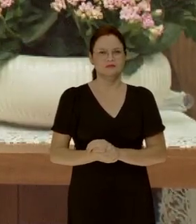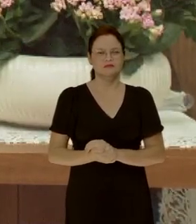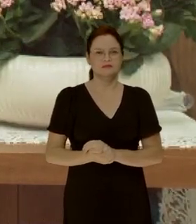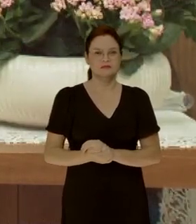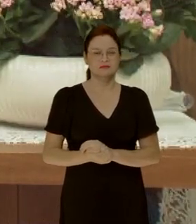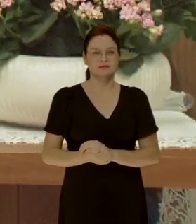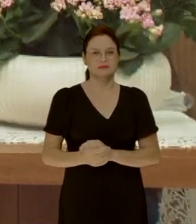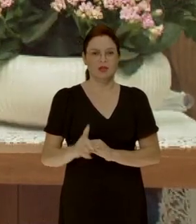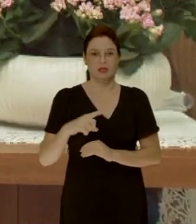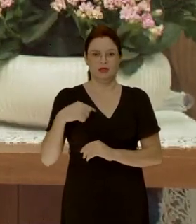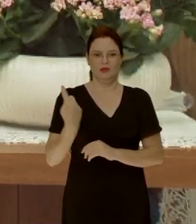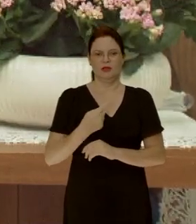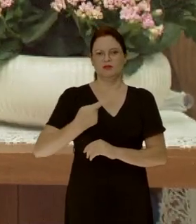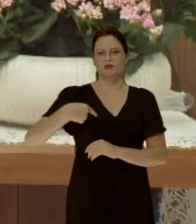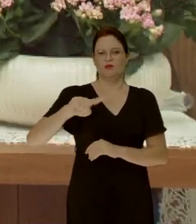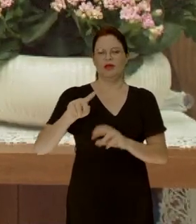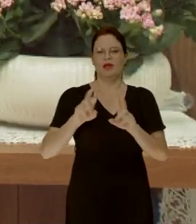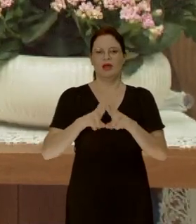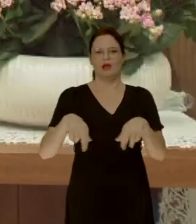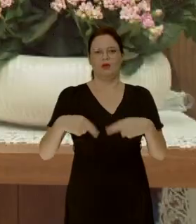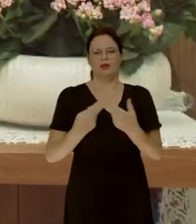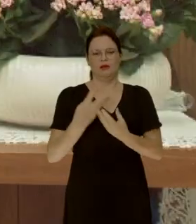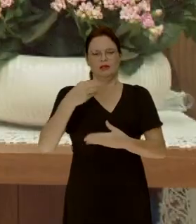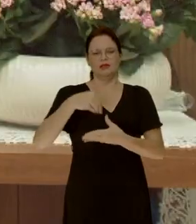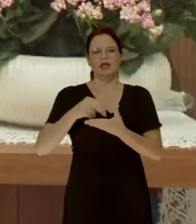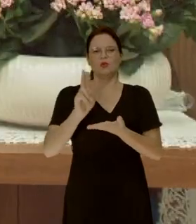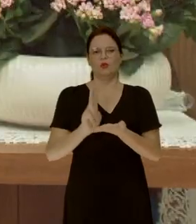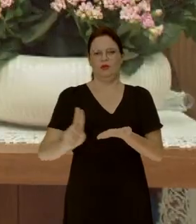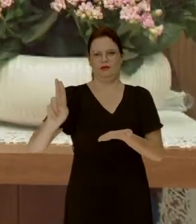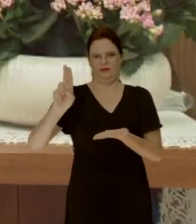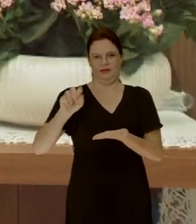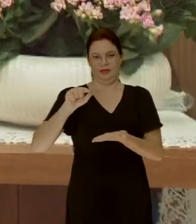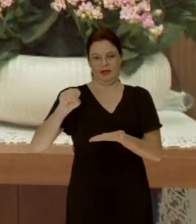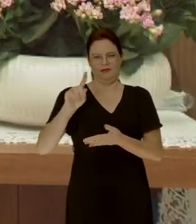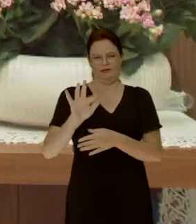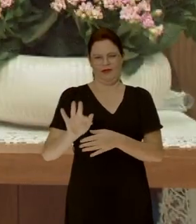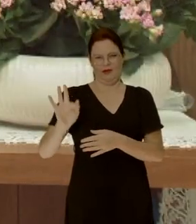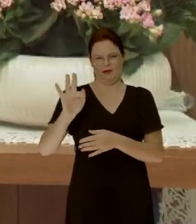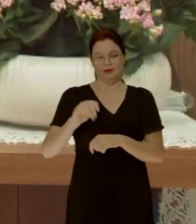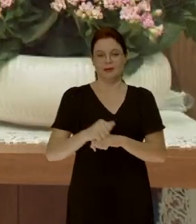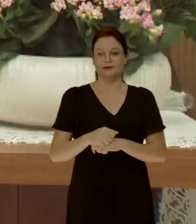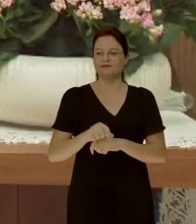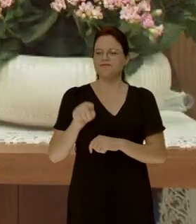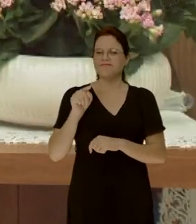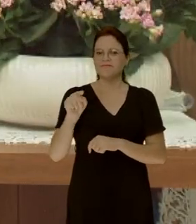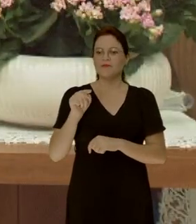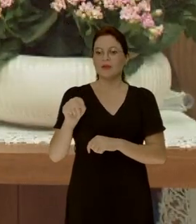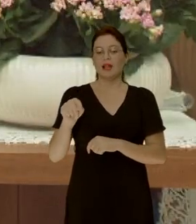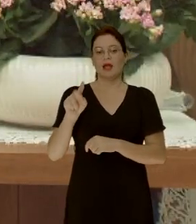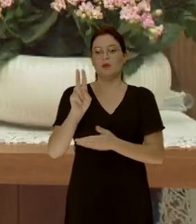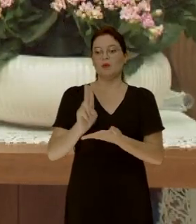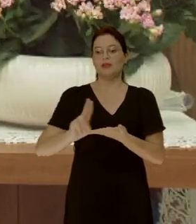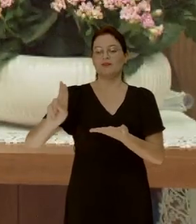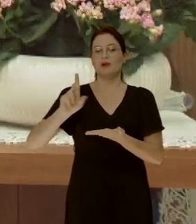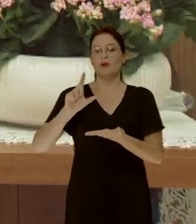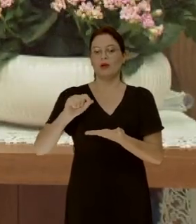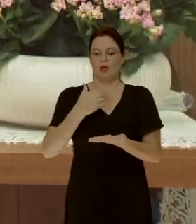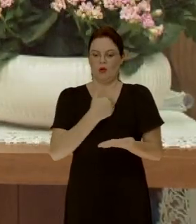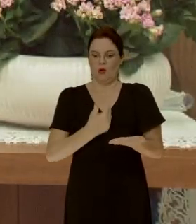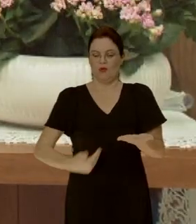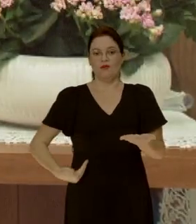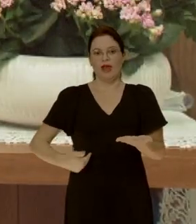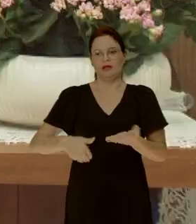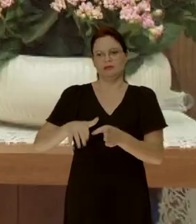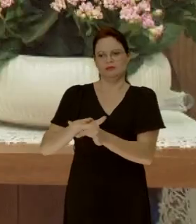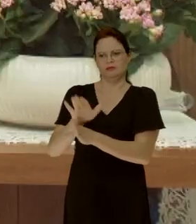estávamos numa reunião da universidade. E a universidade estava recebendo do governo as instruções